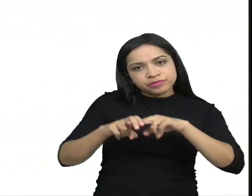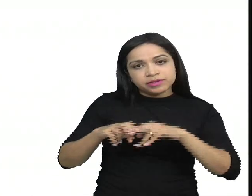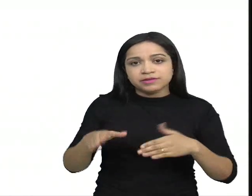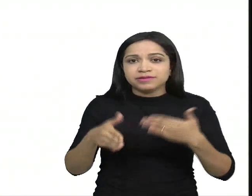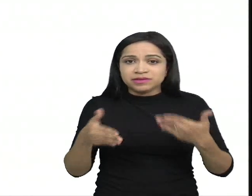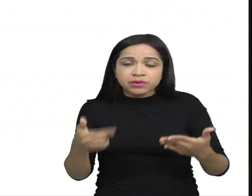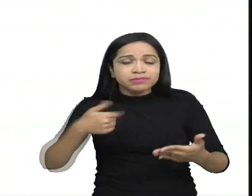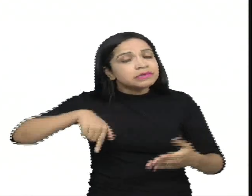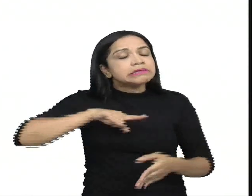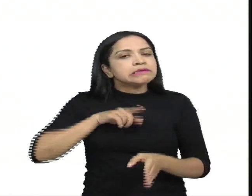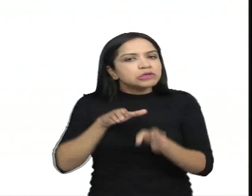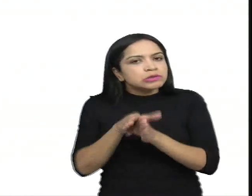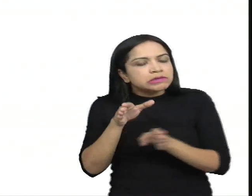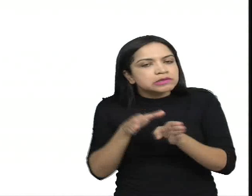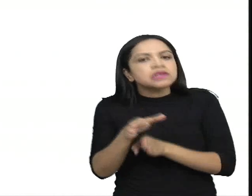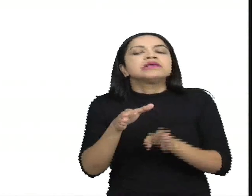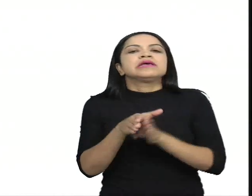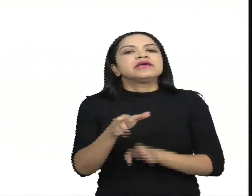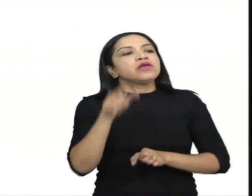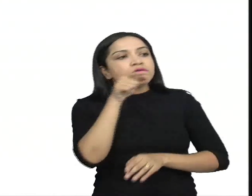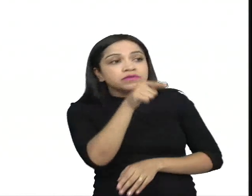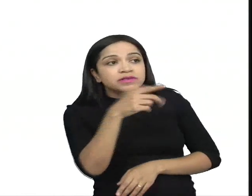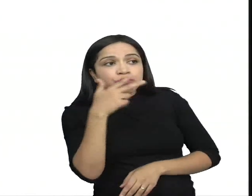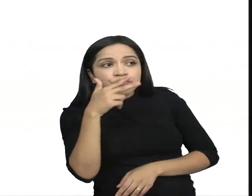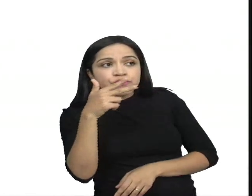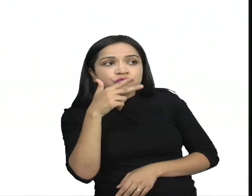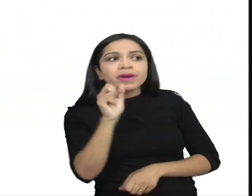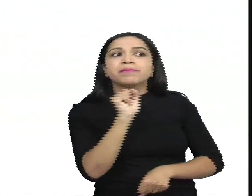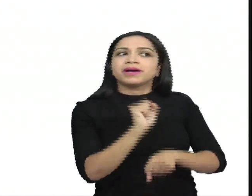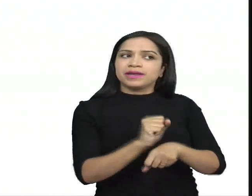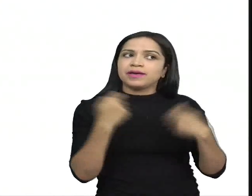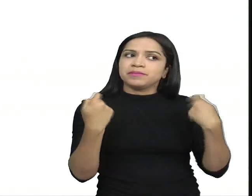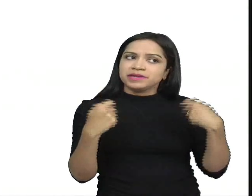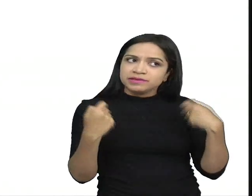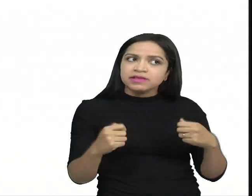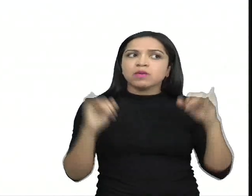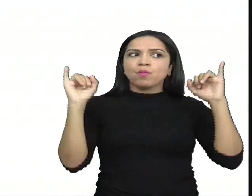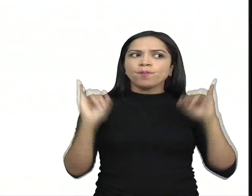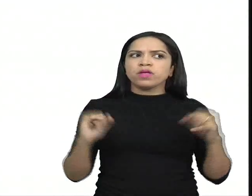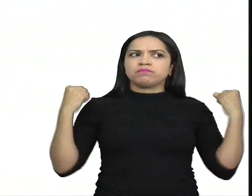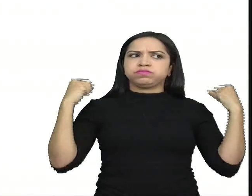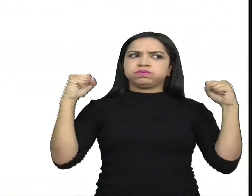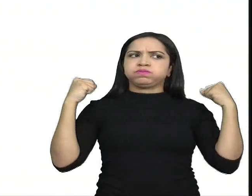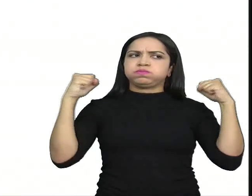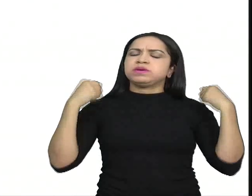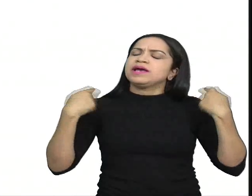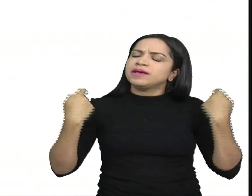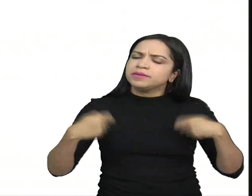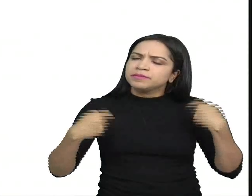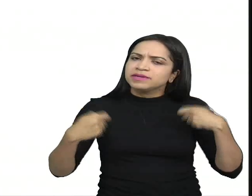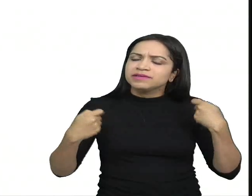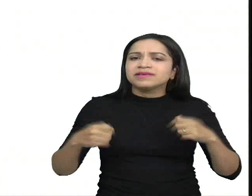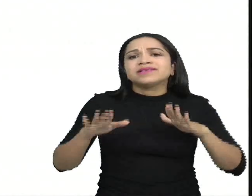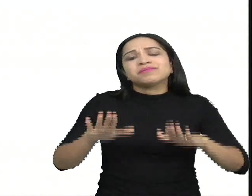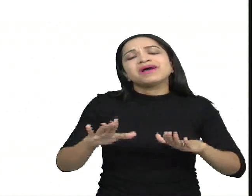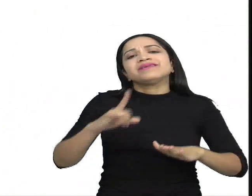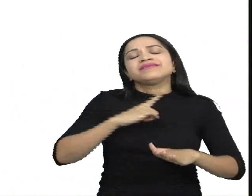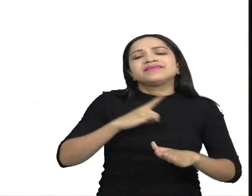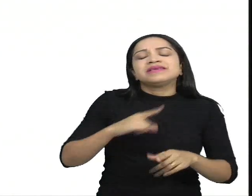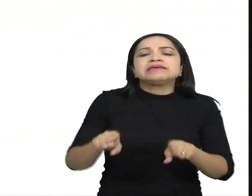mude. Olha, tem que parar de fumar, tem que melhorar, perder peso, e tem aqueles fatores que a gente não consegue, o estresse do dia a